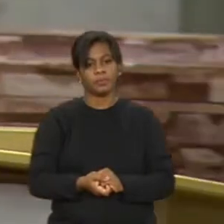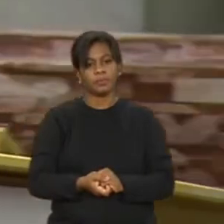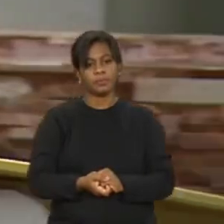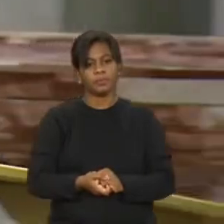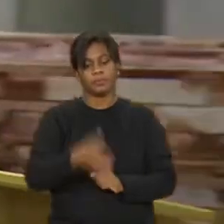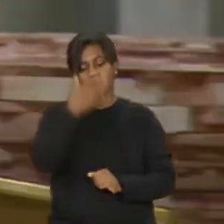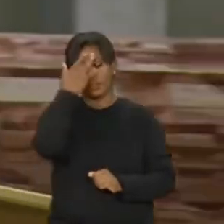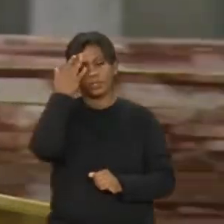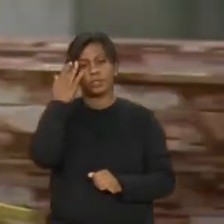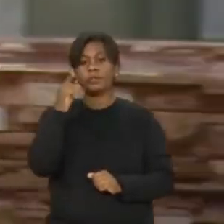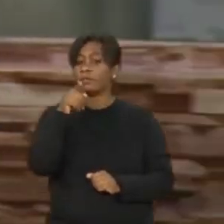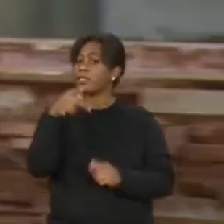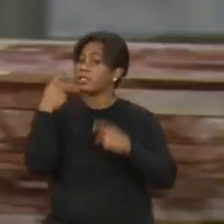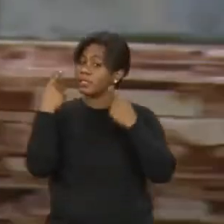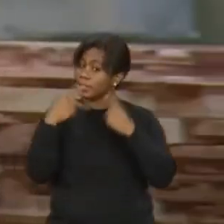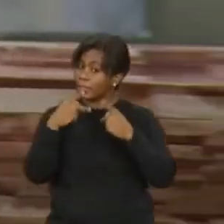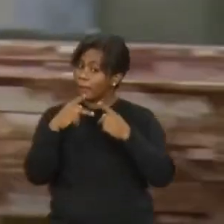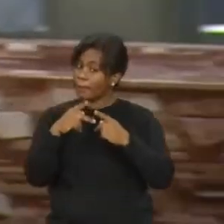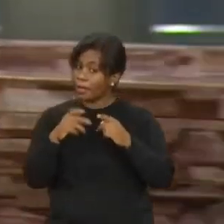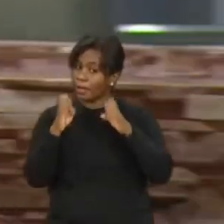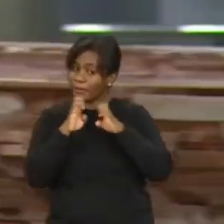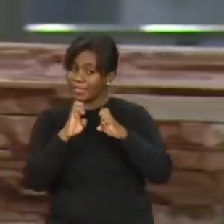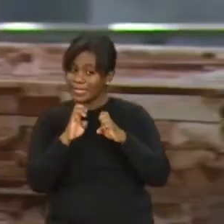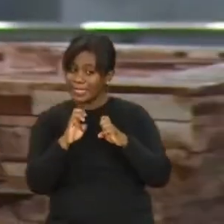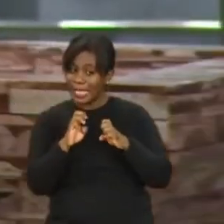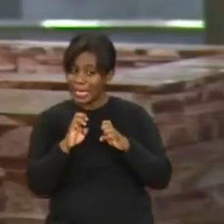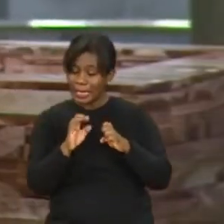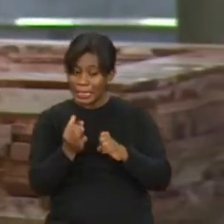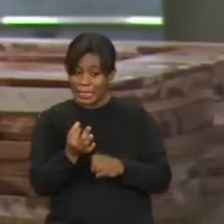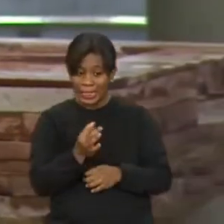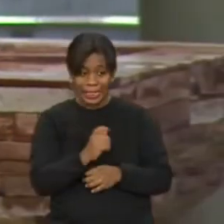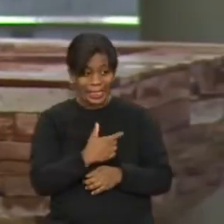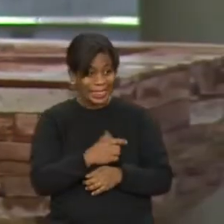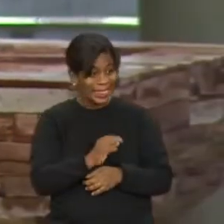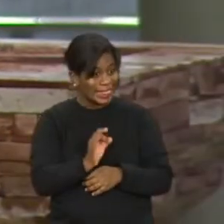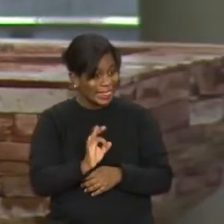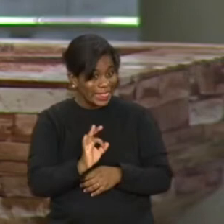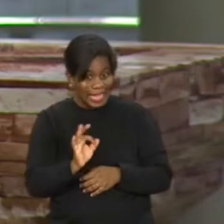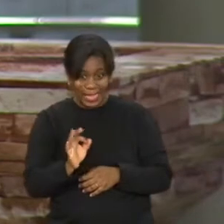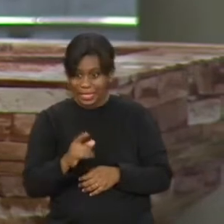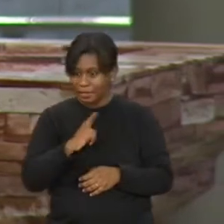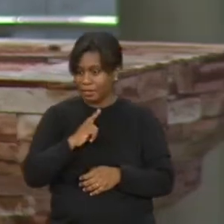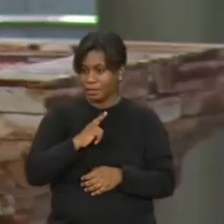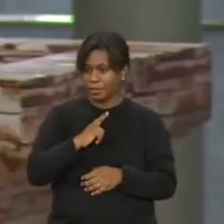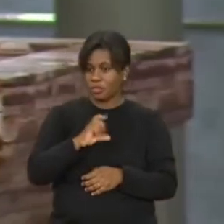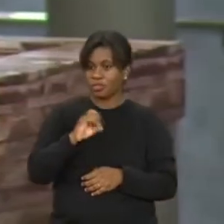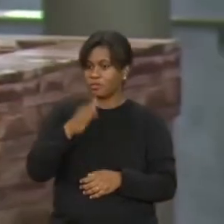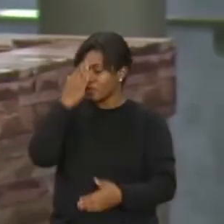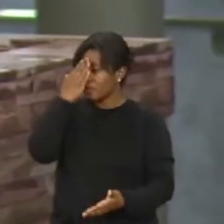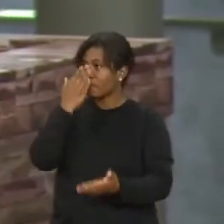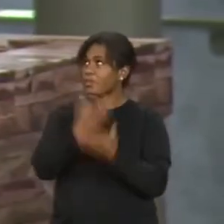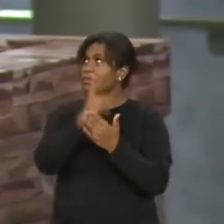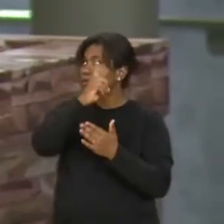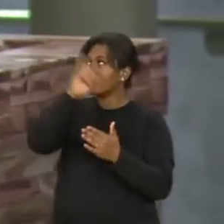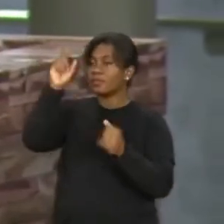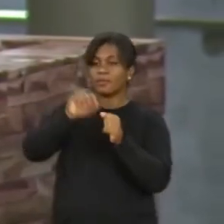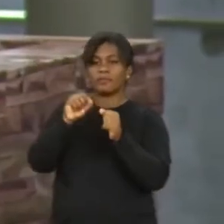para você pregar o evangelho sem nada, só você confiando que Deus vai fazer, tudo.